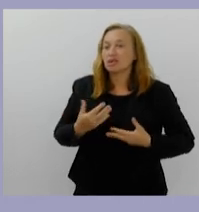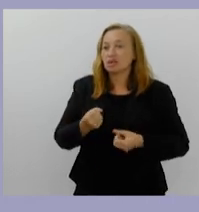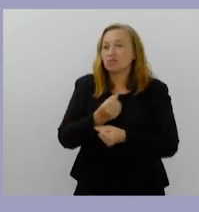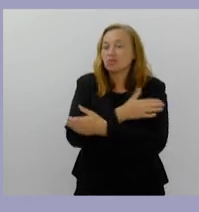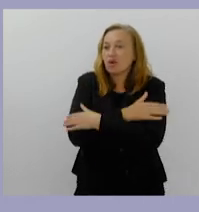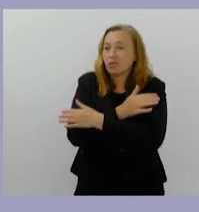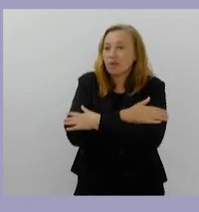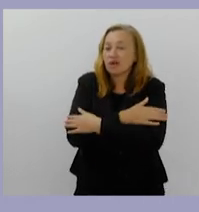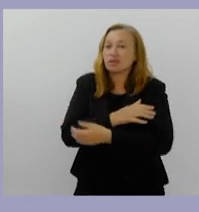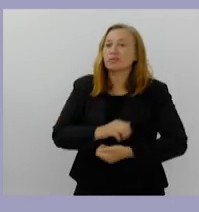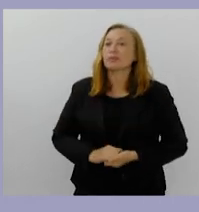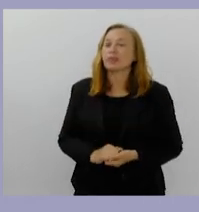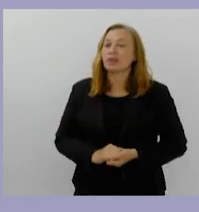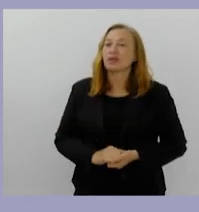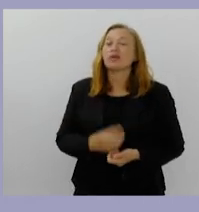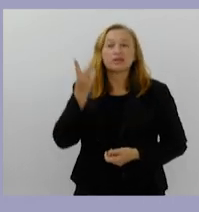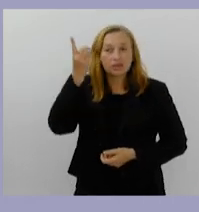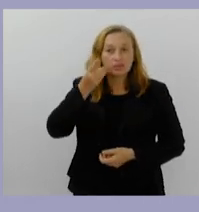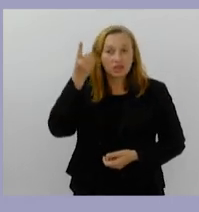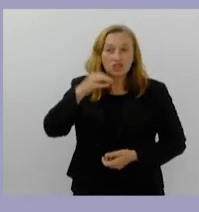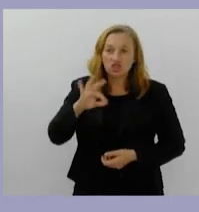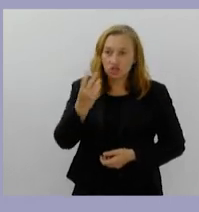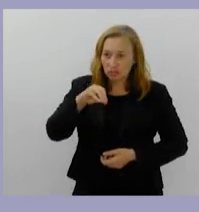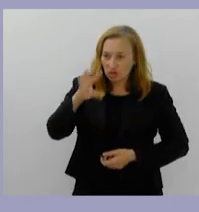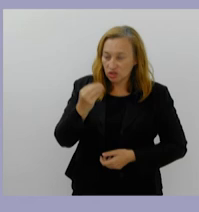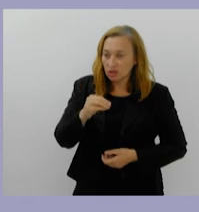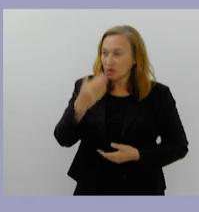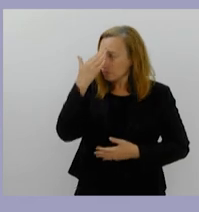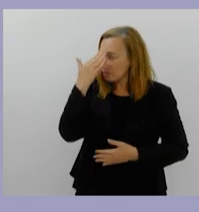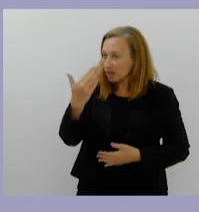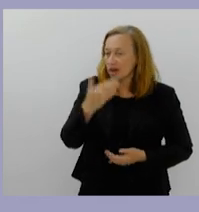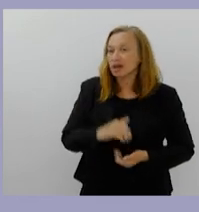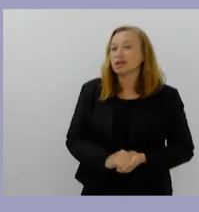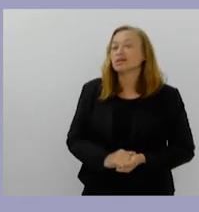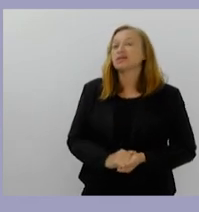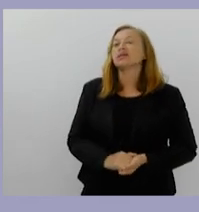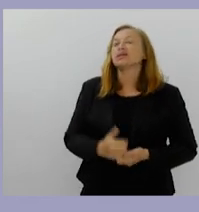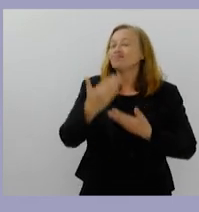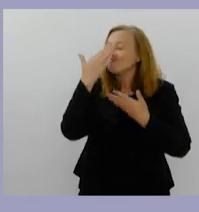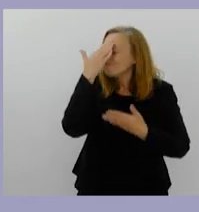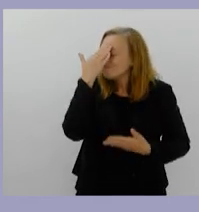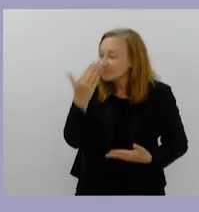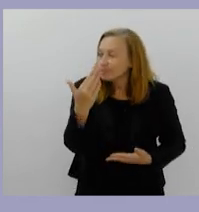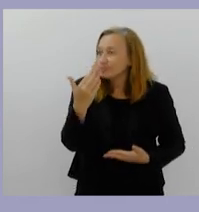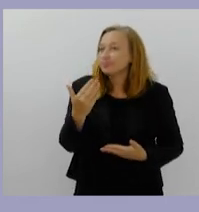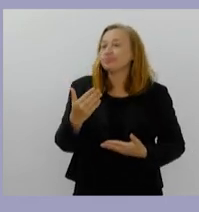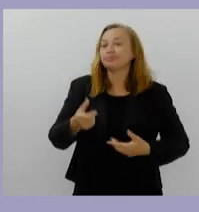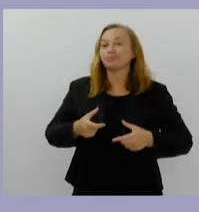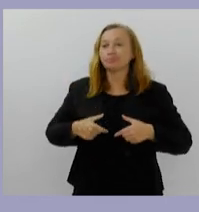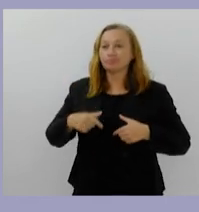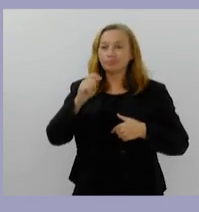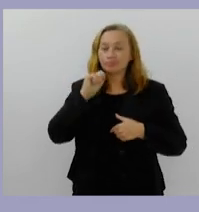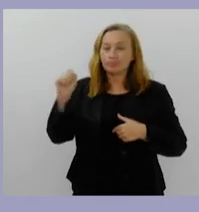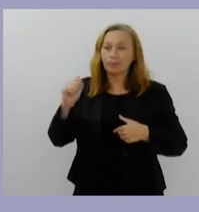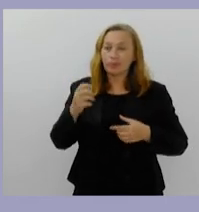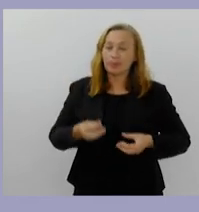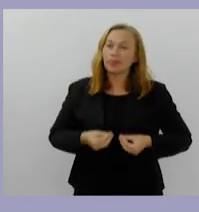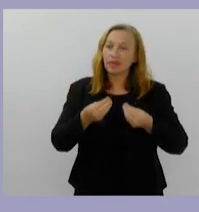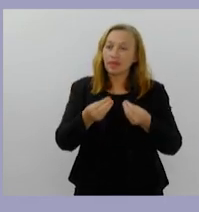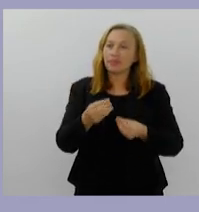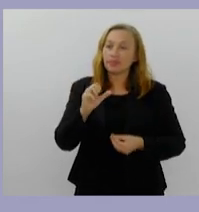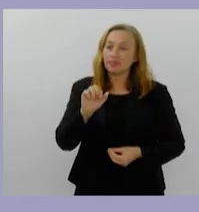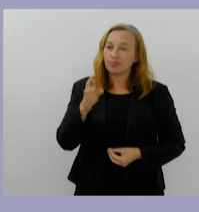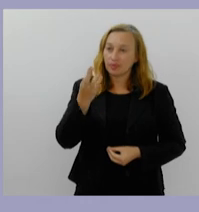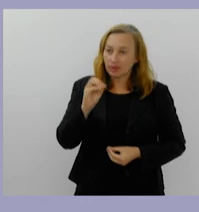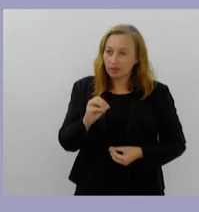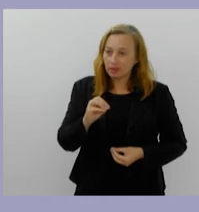abraço. Deputado Chico Machado, muito obrigada. Eterna gratidão por essa medalha chegar ao peito do senhor Orlandino,